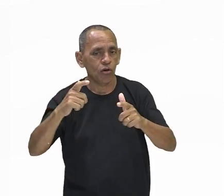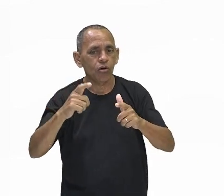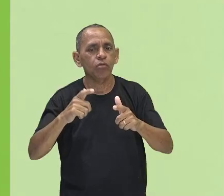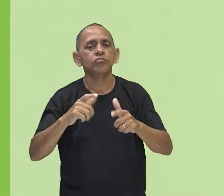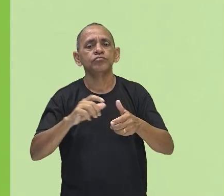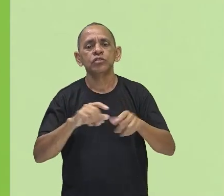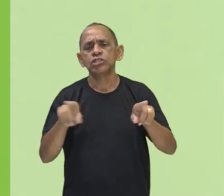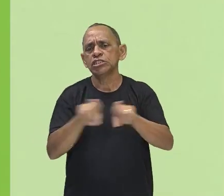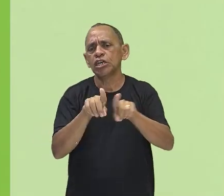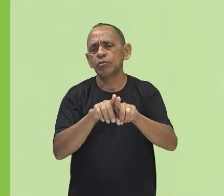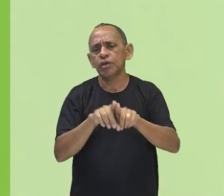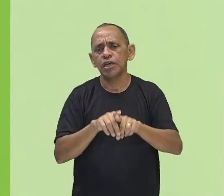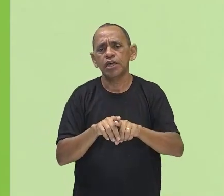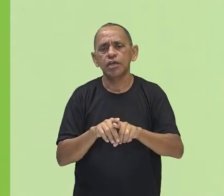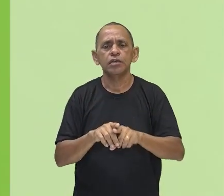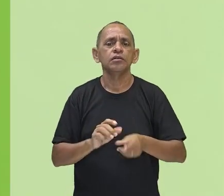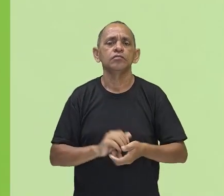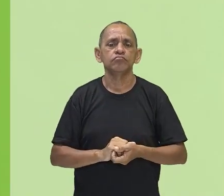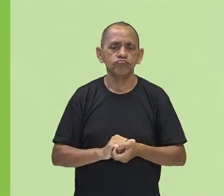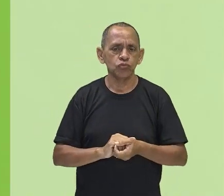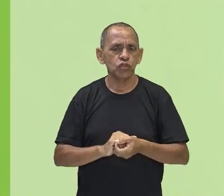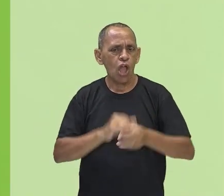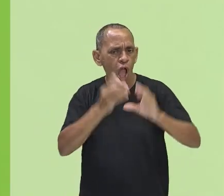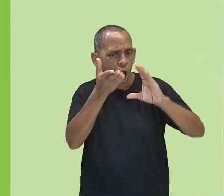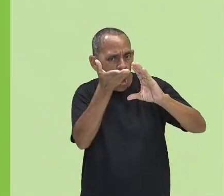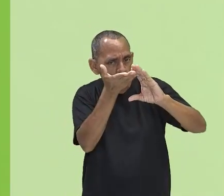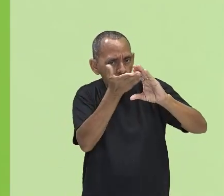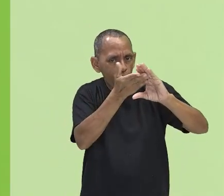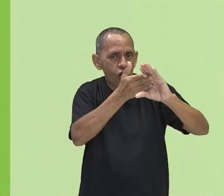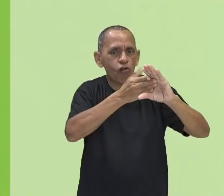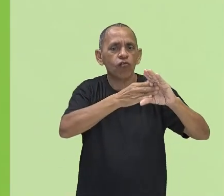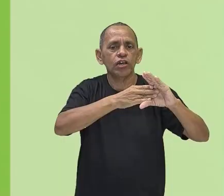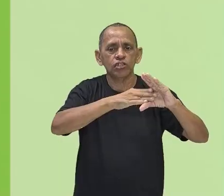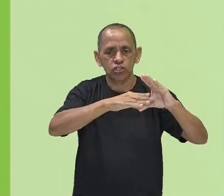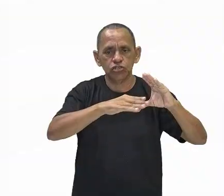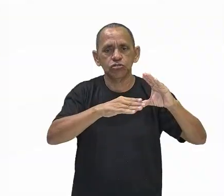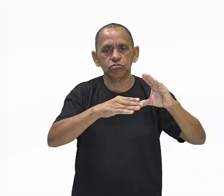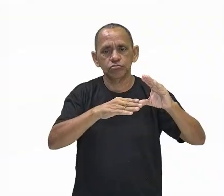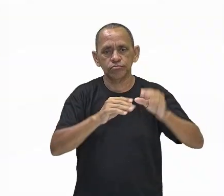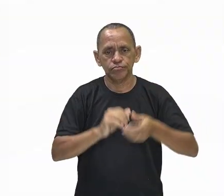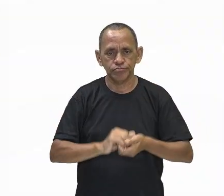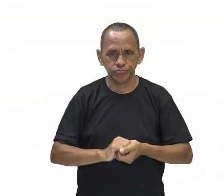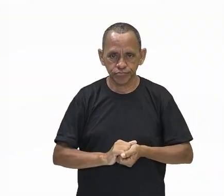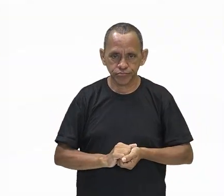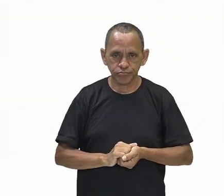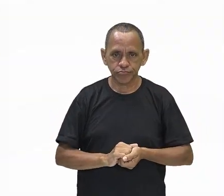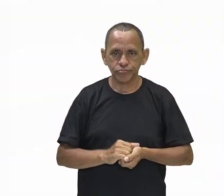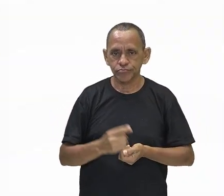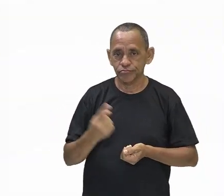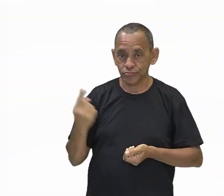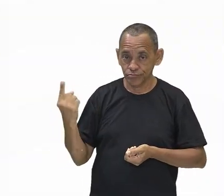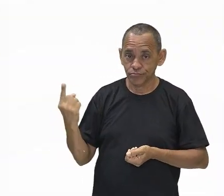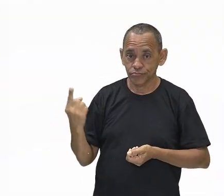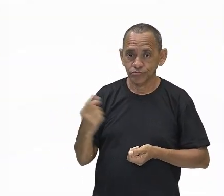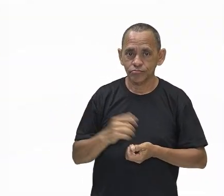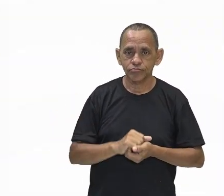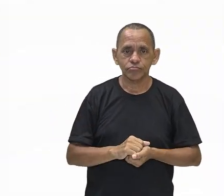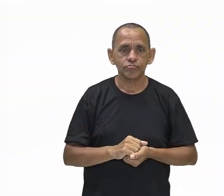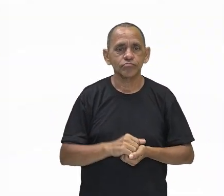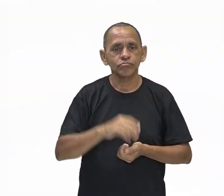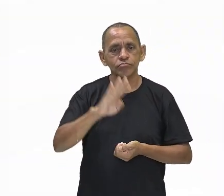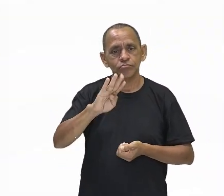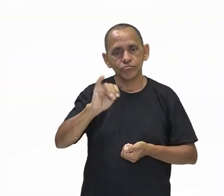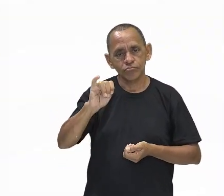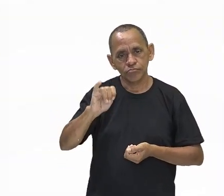elas têm uma forma própria. Olha só quais são as formas da lente convergente. Nós temos aí uma lente biconvexa, onde